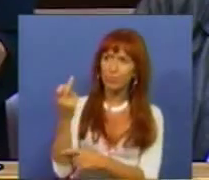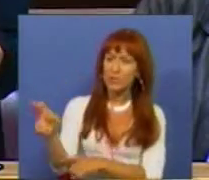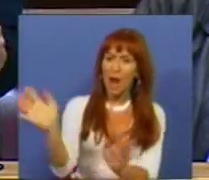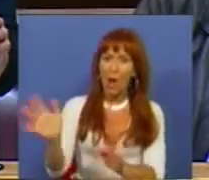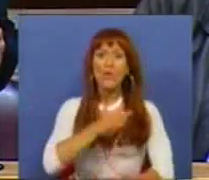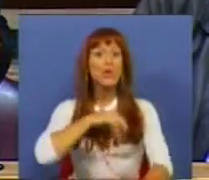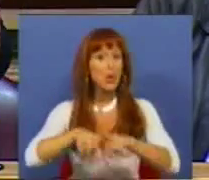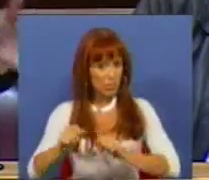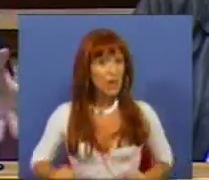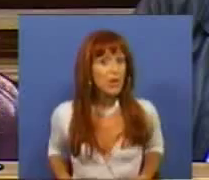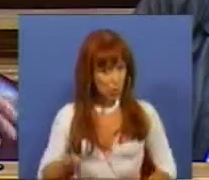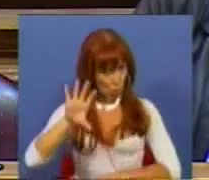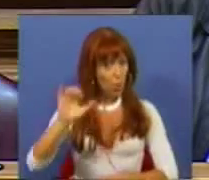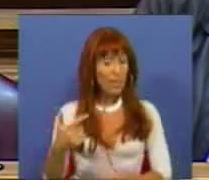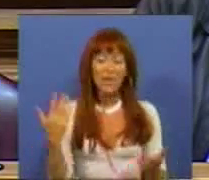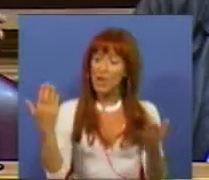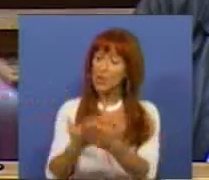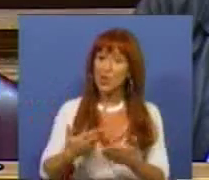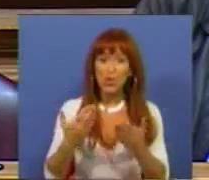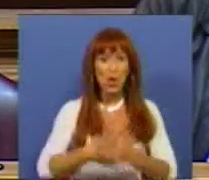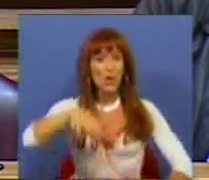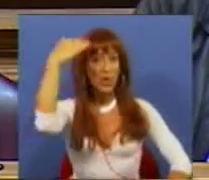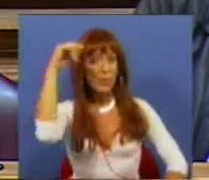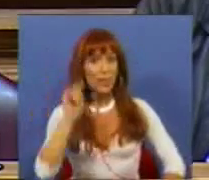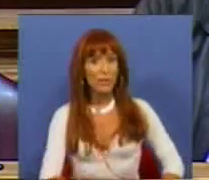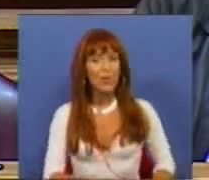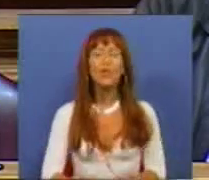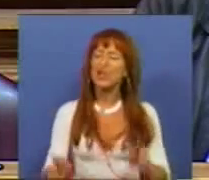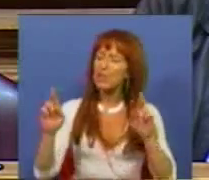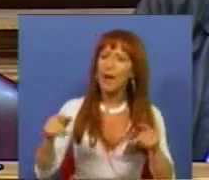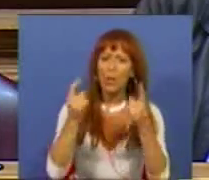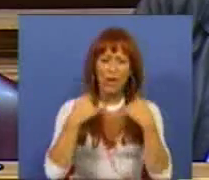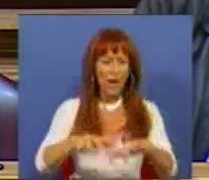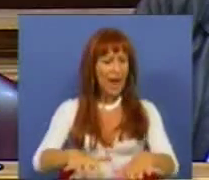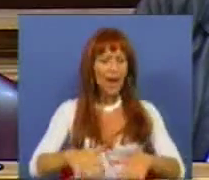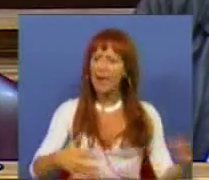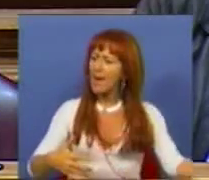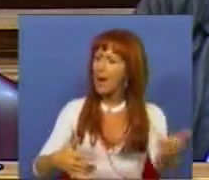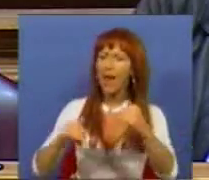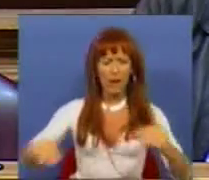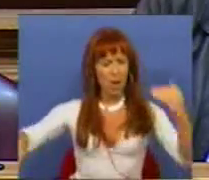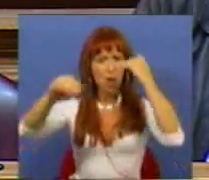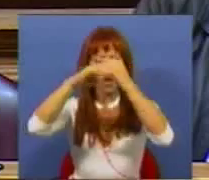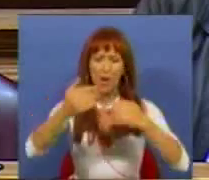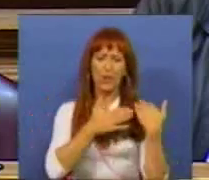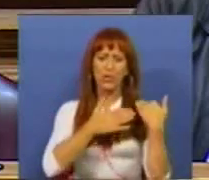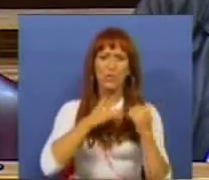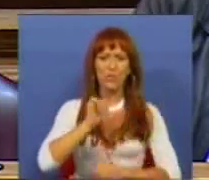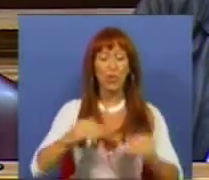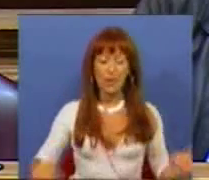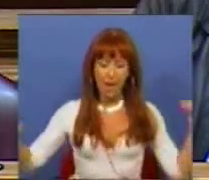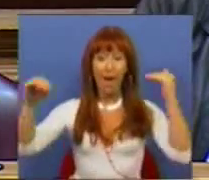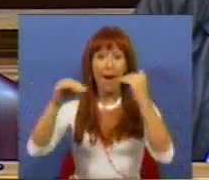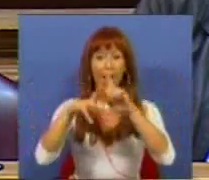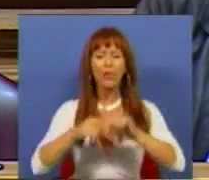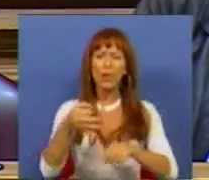senhores deputados, o país, as escolas, os professores esperam que esta Câmara esteja à altura da responsabilidade, à